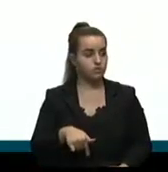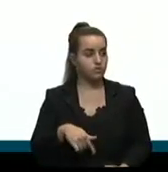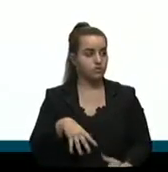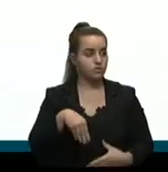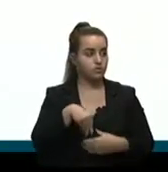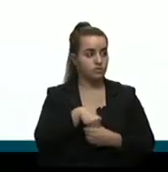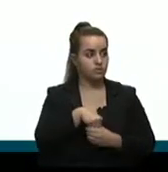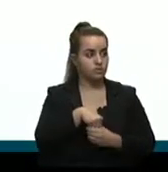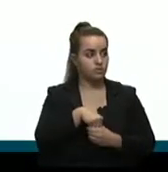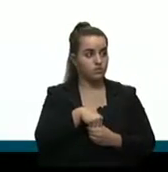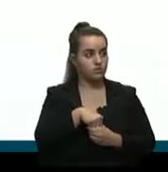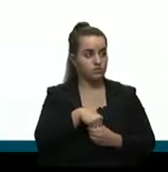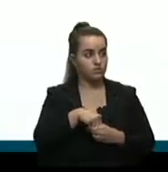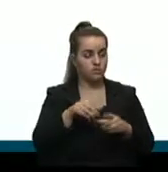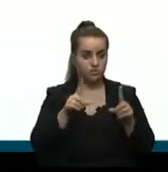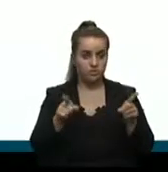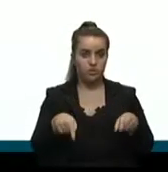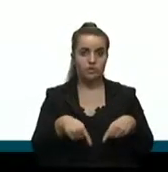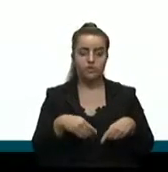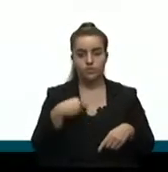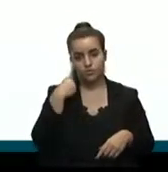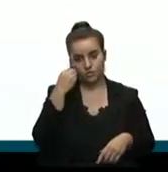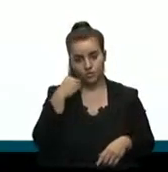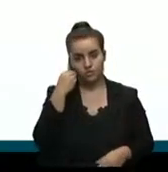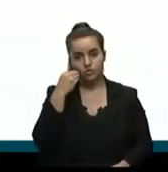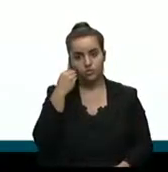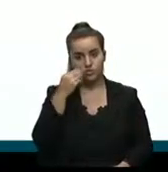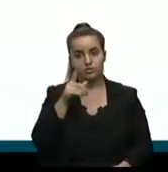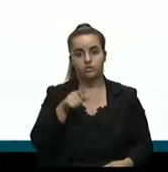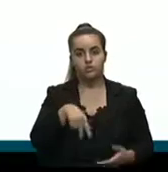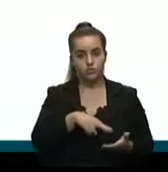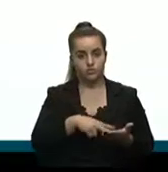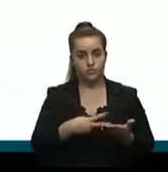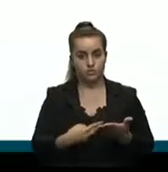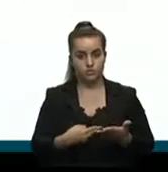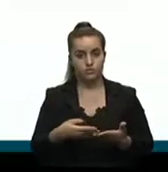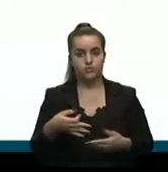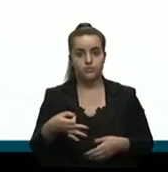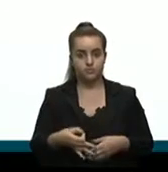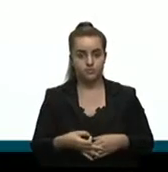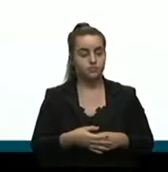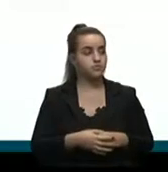dentro do parênteses, no teste de significância.